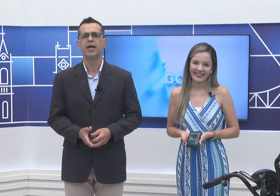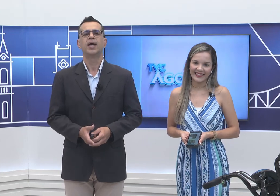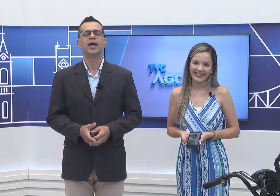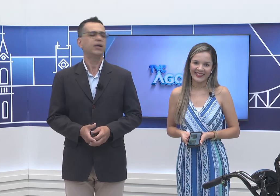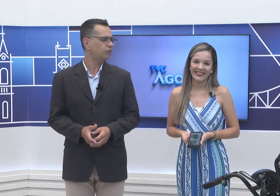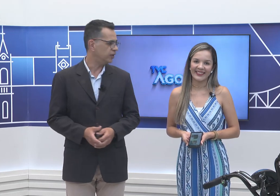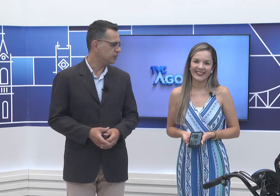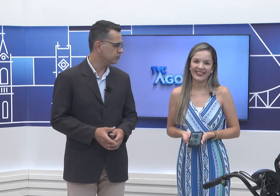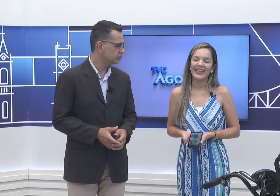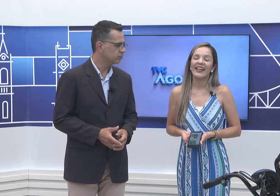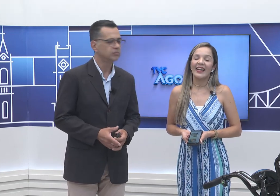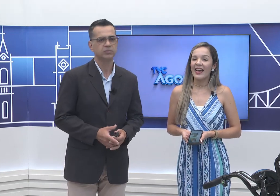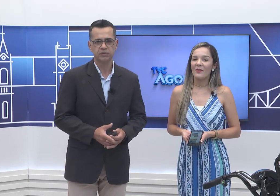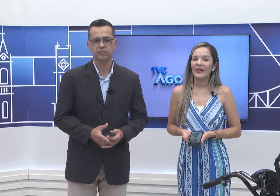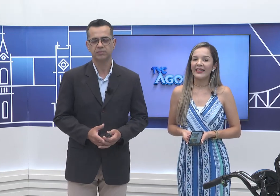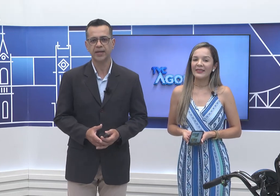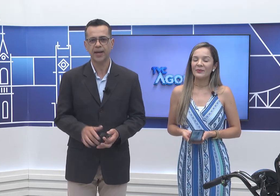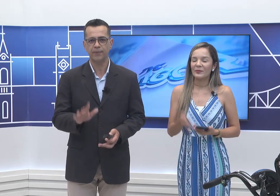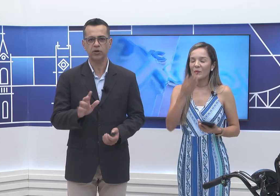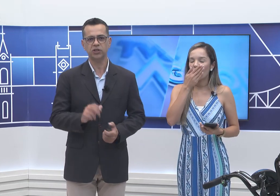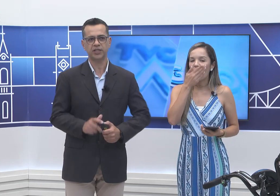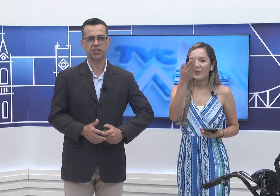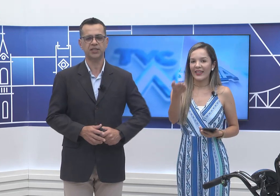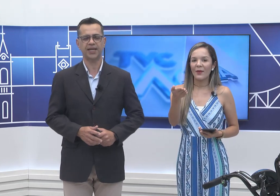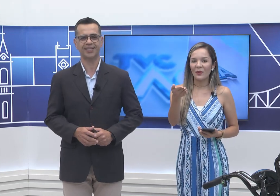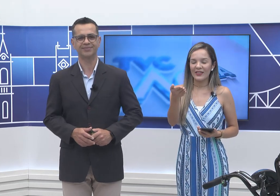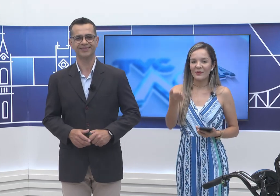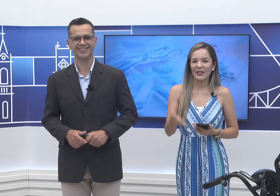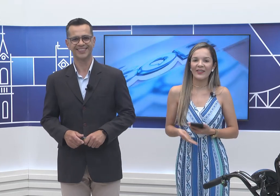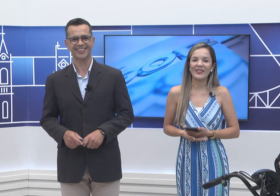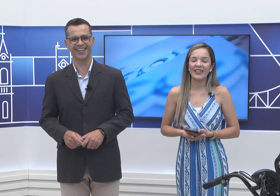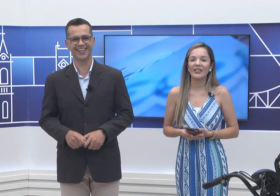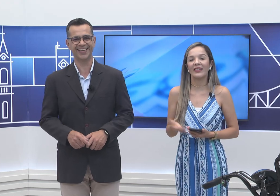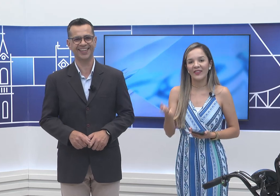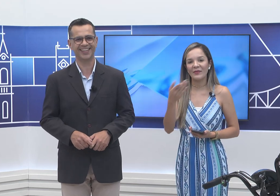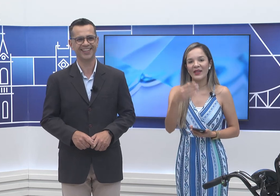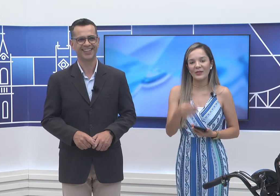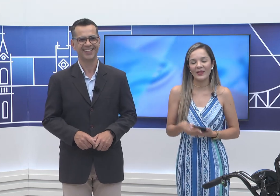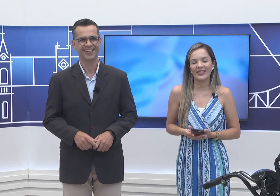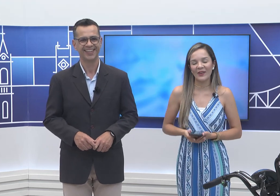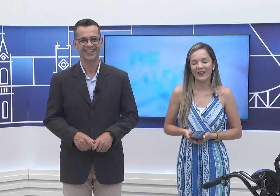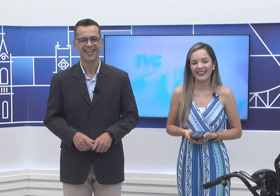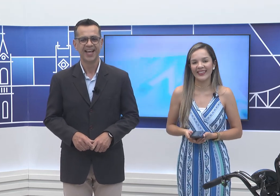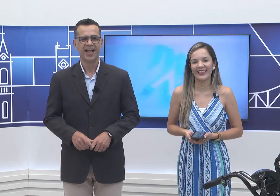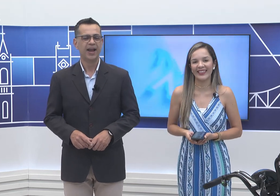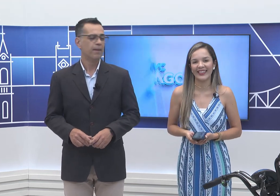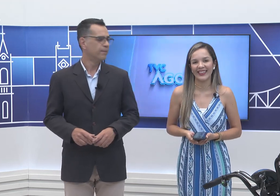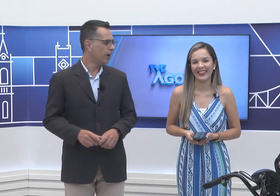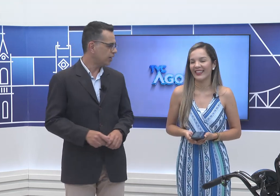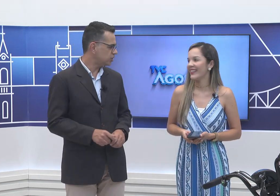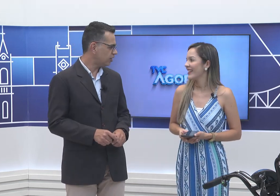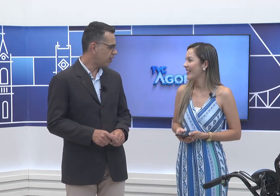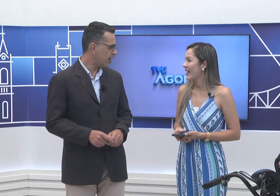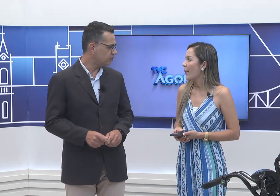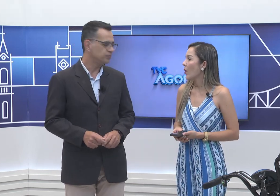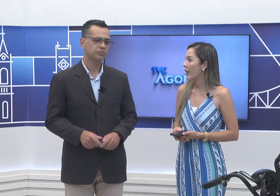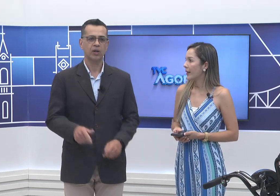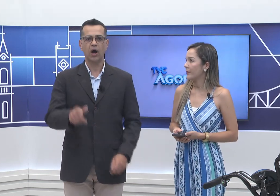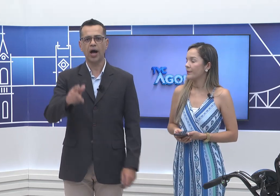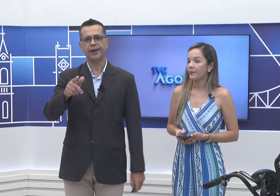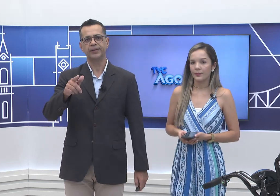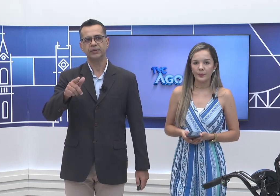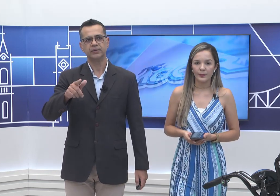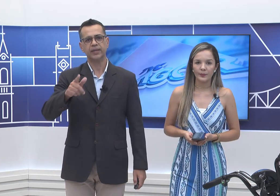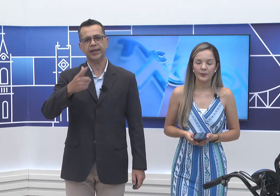vida, enfim. É, mãe. Daqui a pouco a gente tá chegando Daqui aí. Daqui a pouco estamos chegando aí. Beijo pra senhora. Bora de intervalo? Bora.